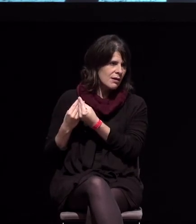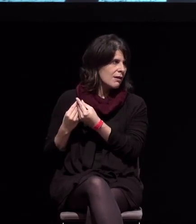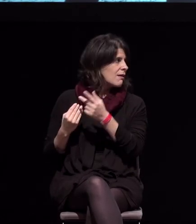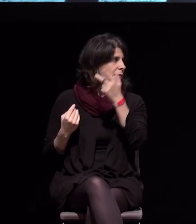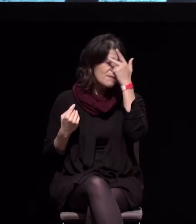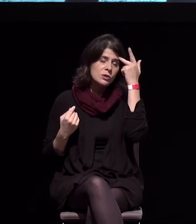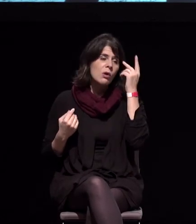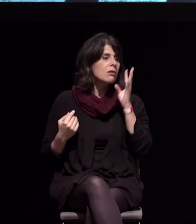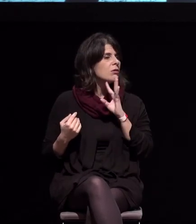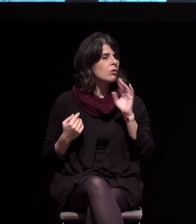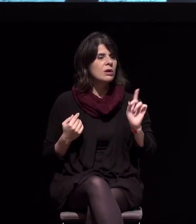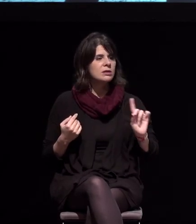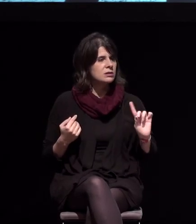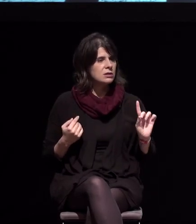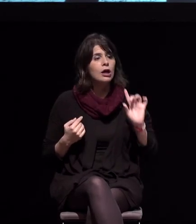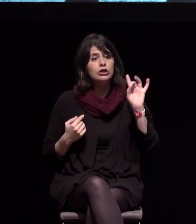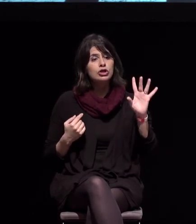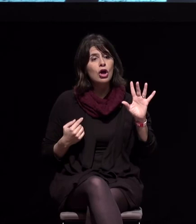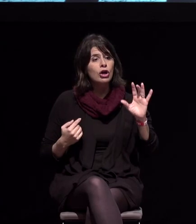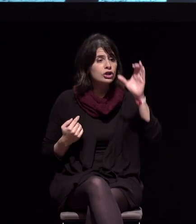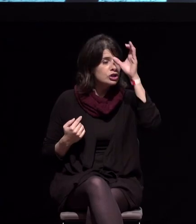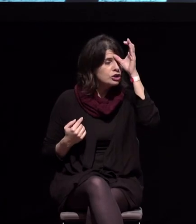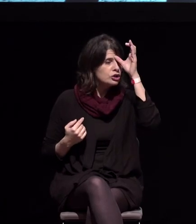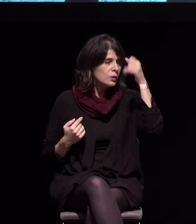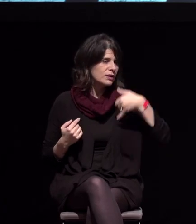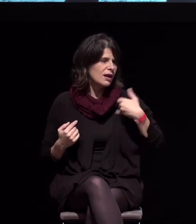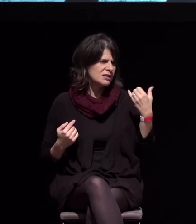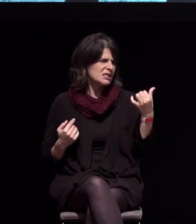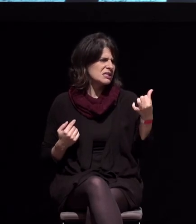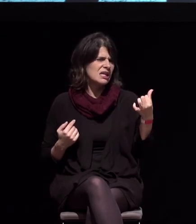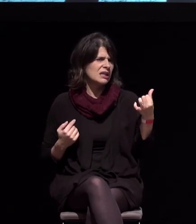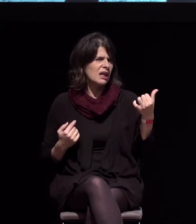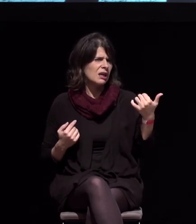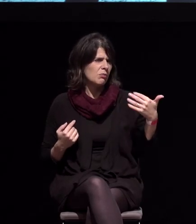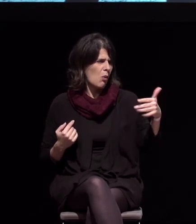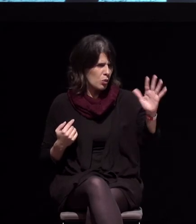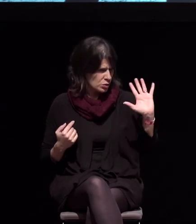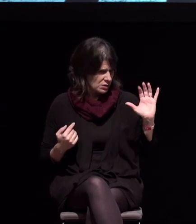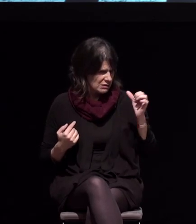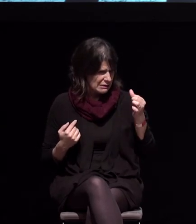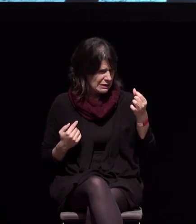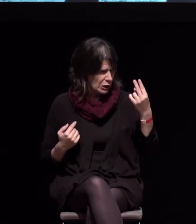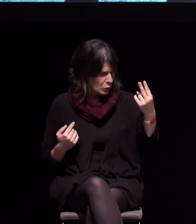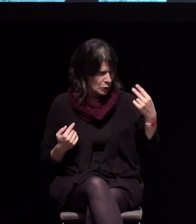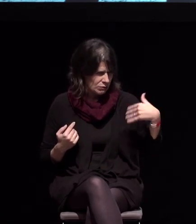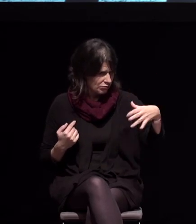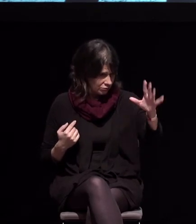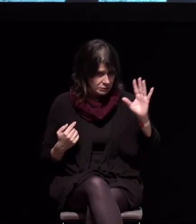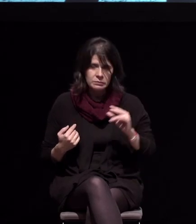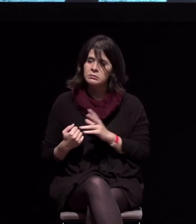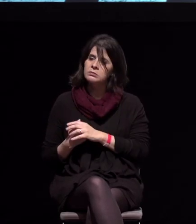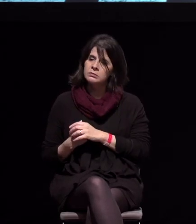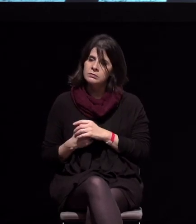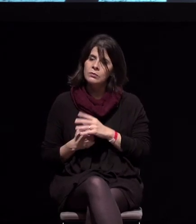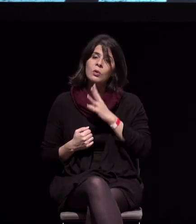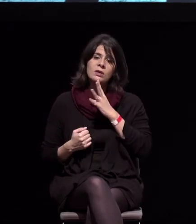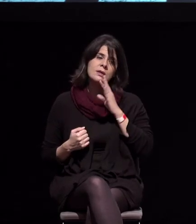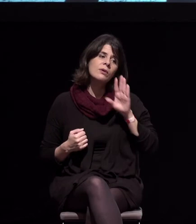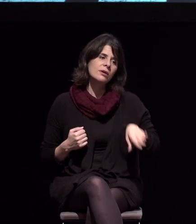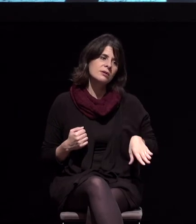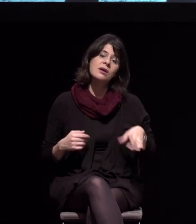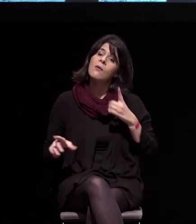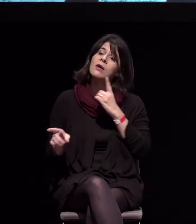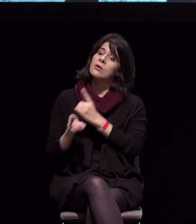casa conhecia, no seu meu tio, que tem 60 e alguns anos. Conheceu quando era criança. Eu reencontrei a minha família,